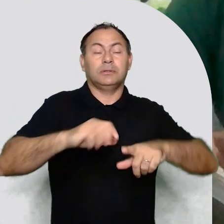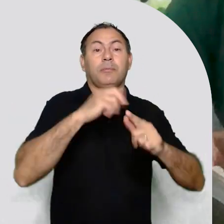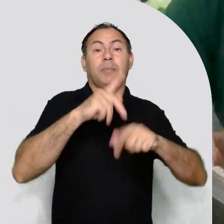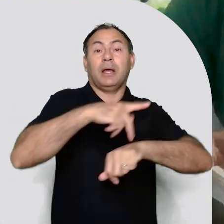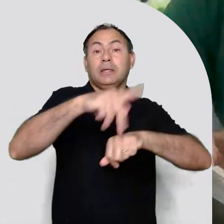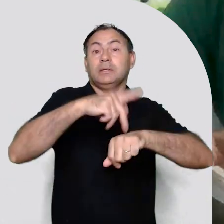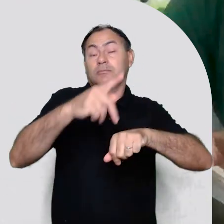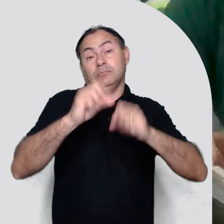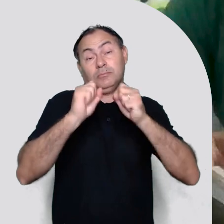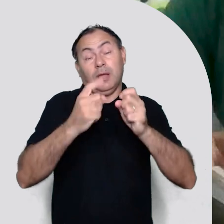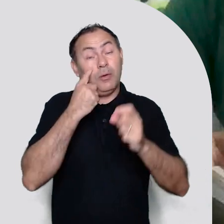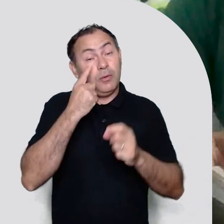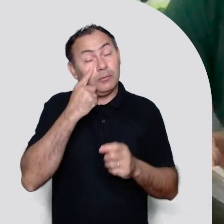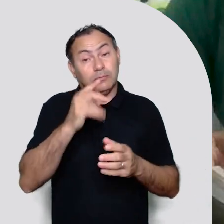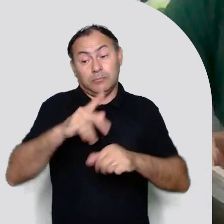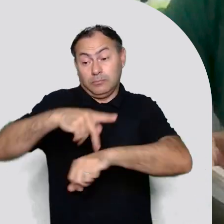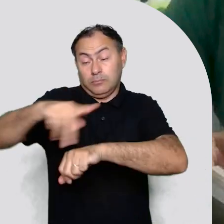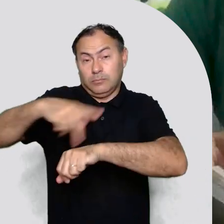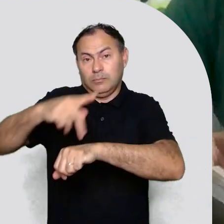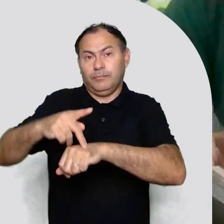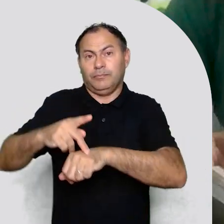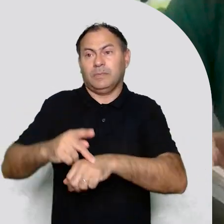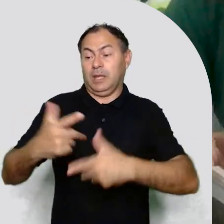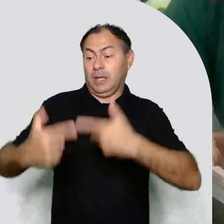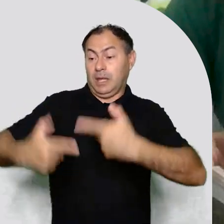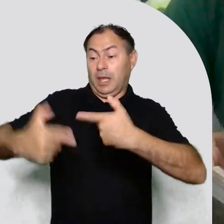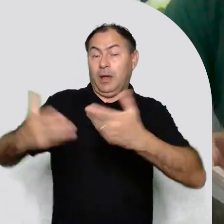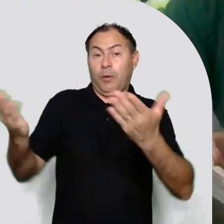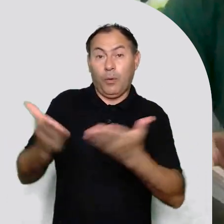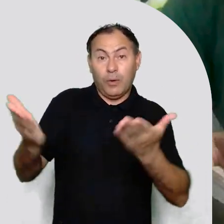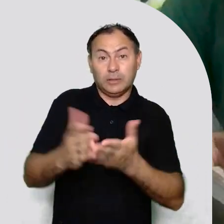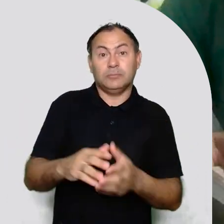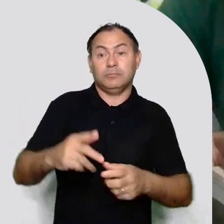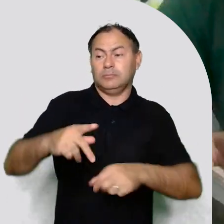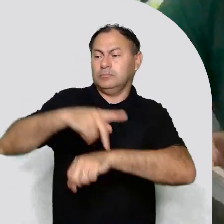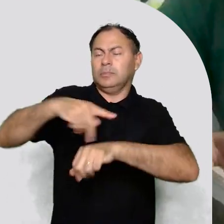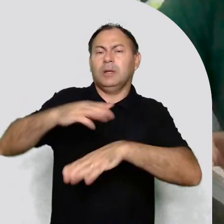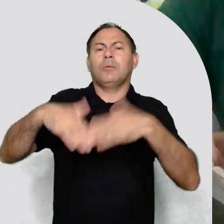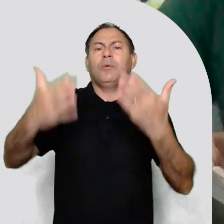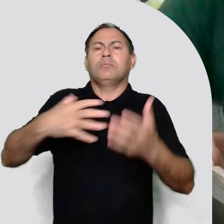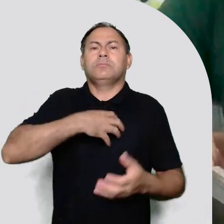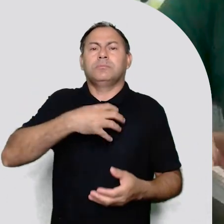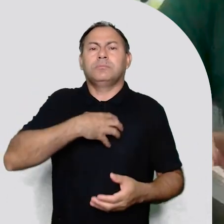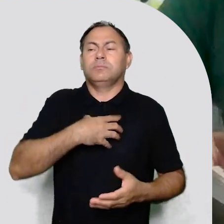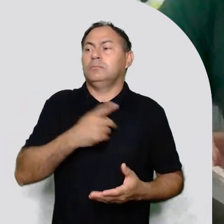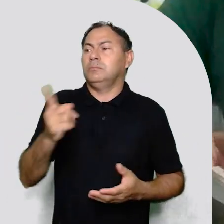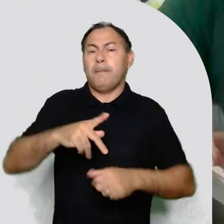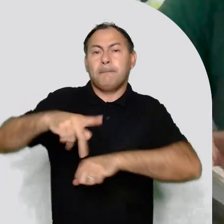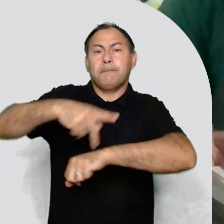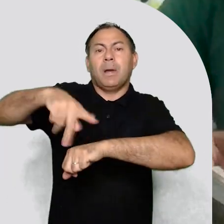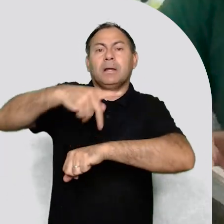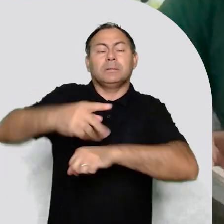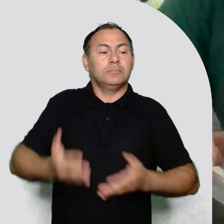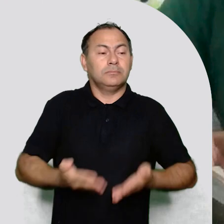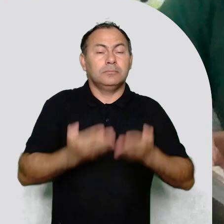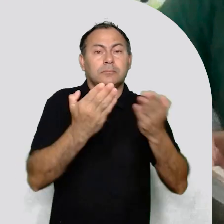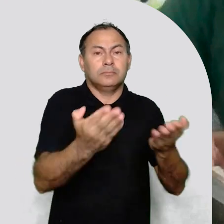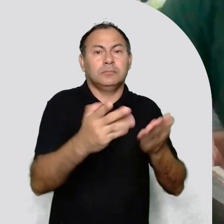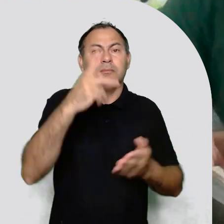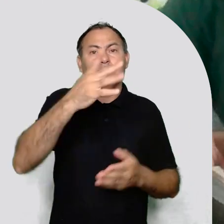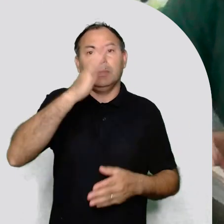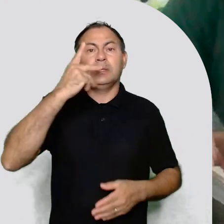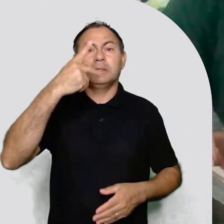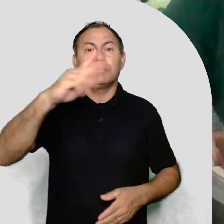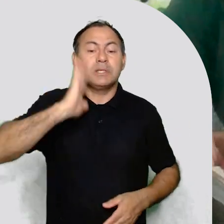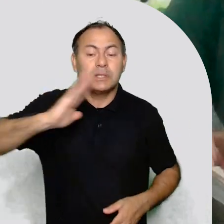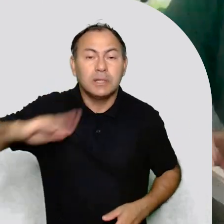seu país. Nós podemos pegar também os países em guerra atualmente, né? Quais são as condições que esses países oferecem para as